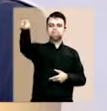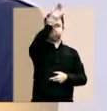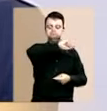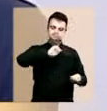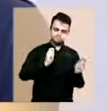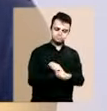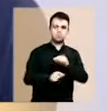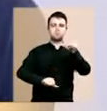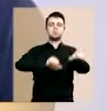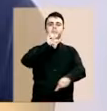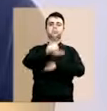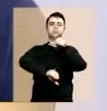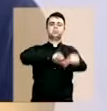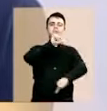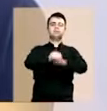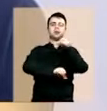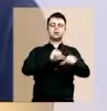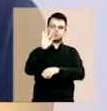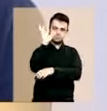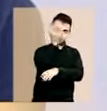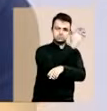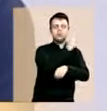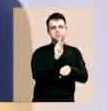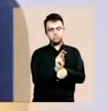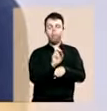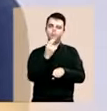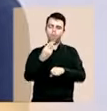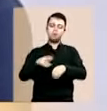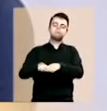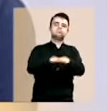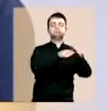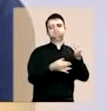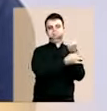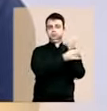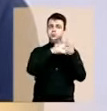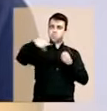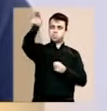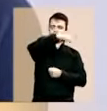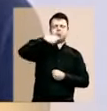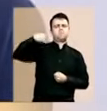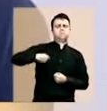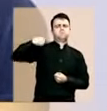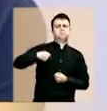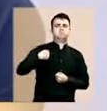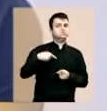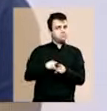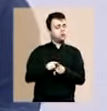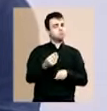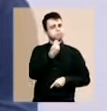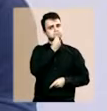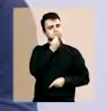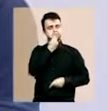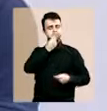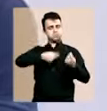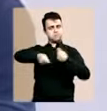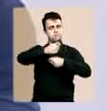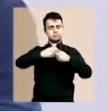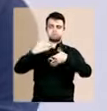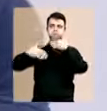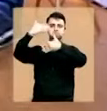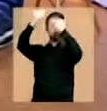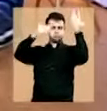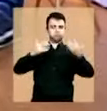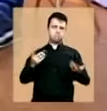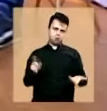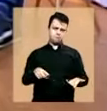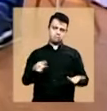Exato. Investir na questão ambiental ou sustentável como um todo se torna uma obrigação e se torna uma oportunidade de negócios novos também, né?